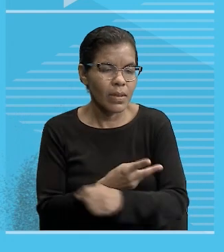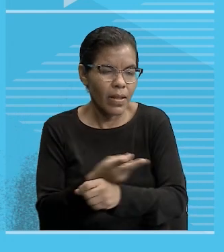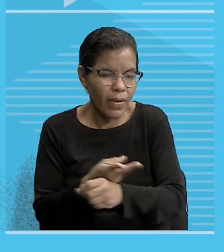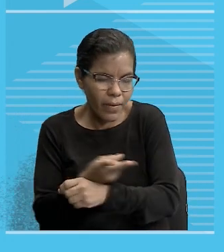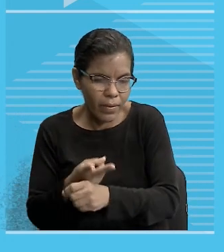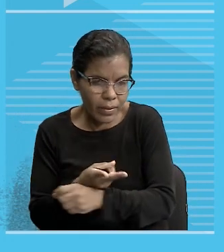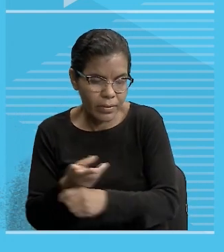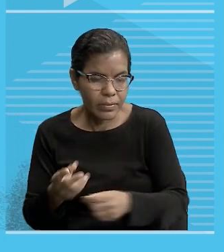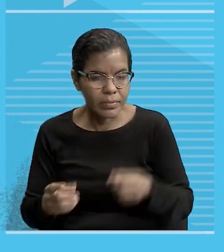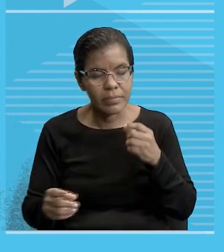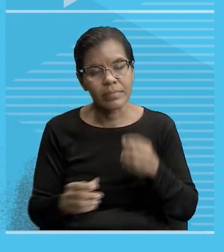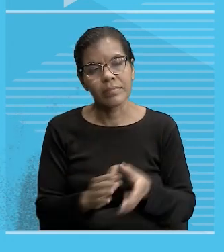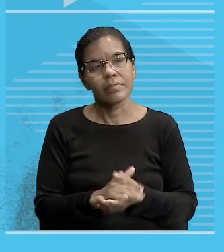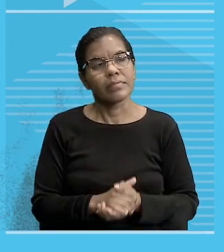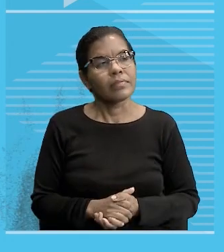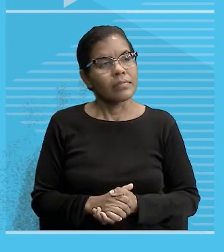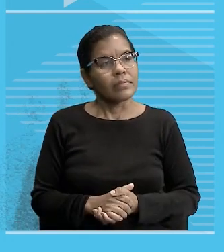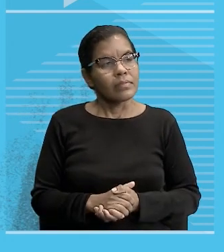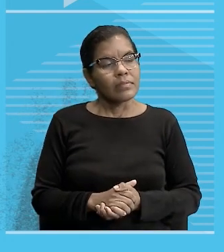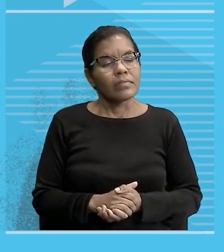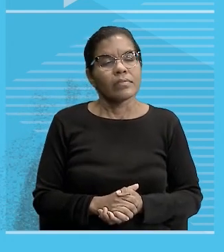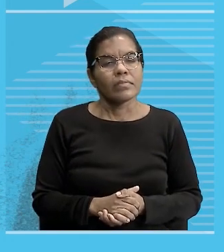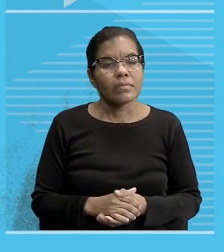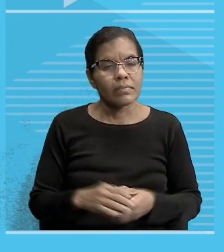não esqueça disso